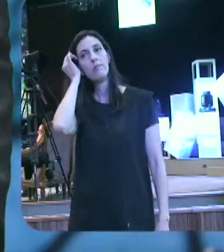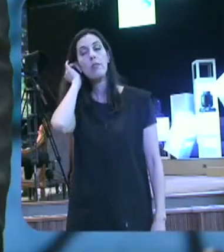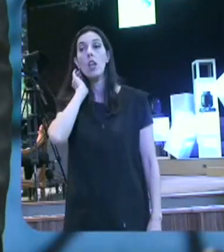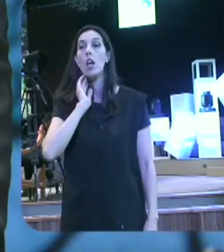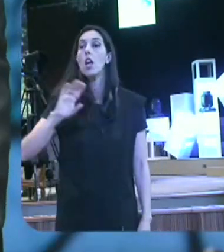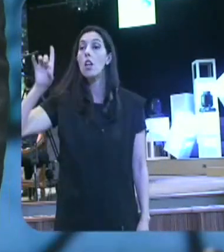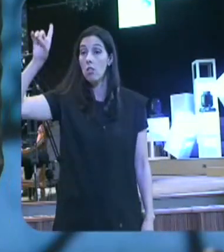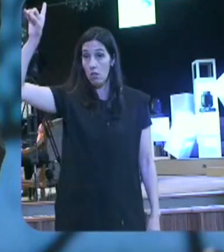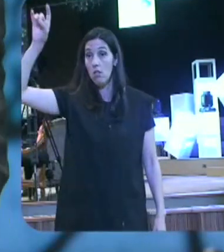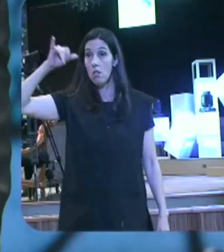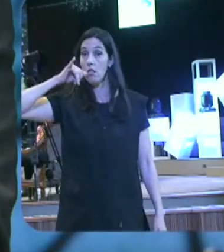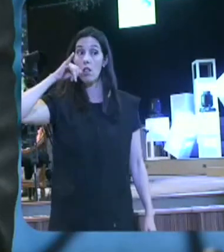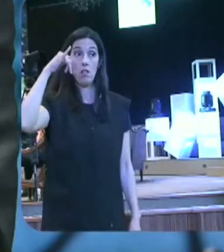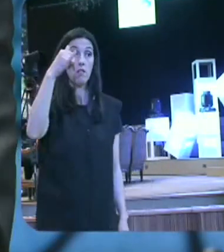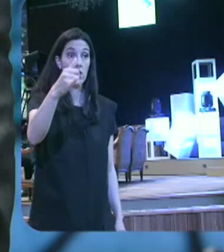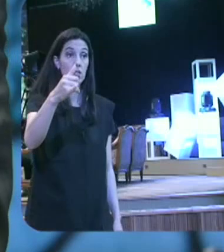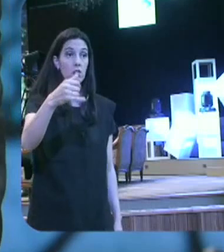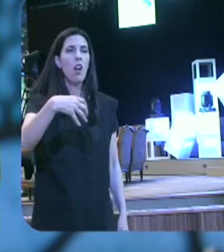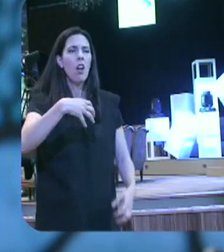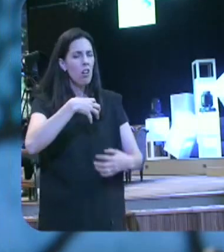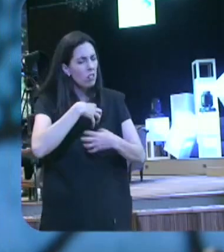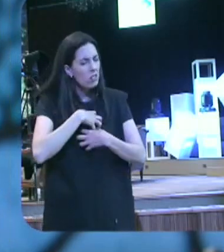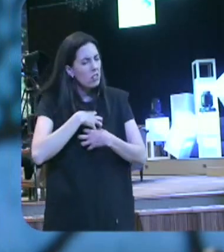Deus estava dizendo: olha, dói em mim.